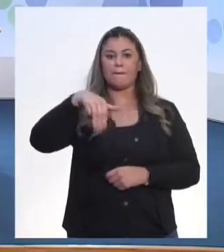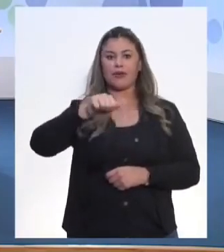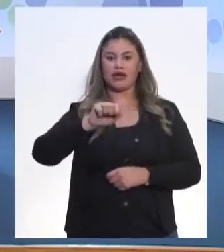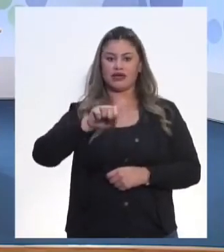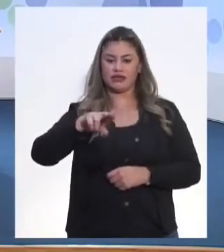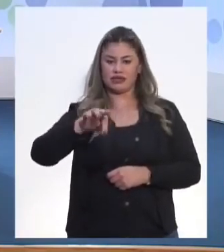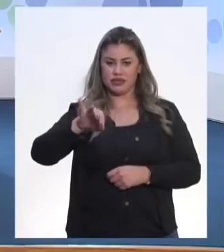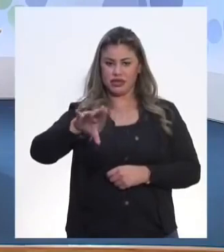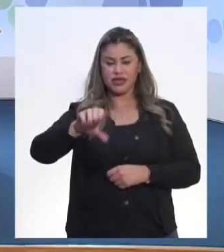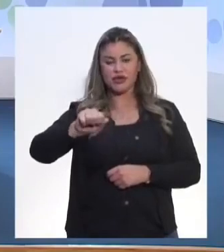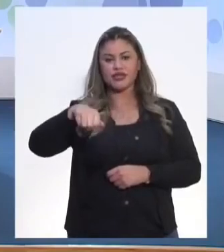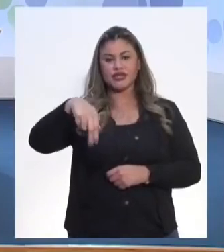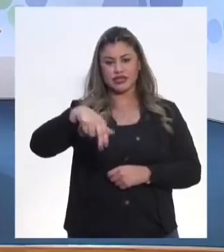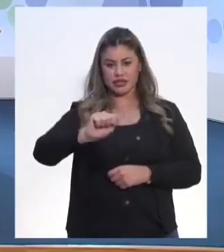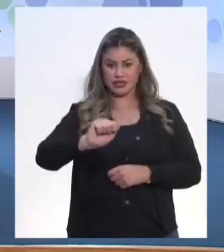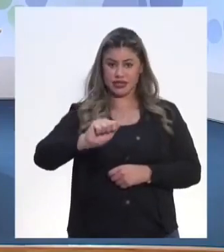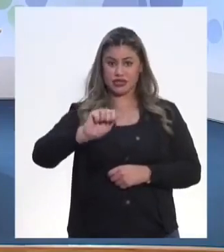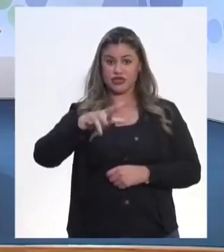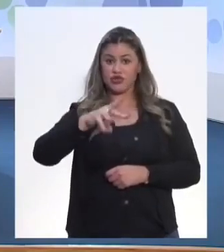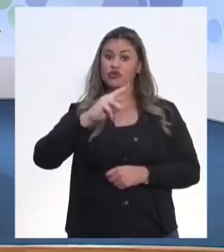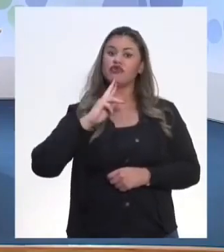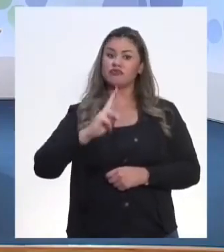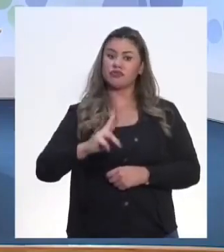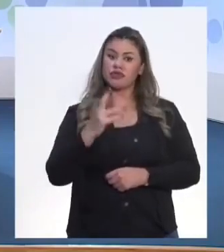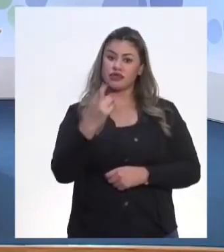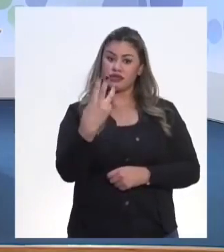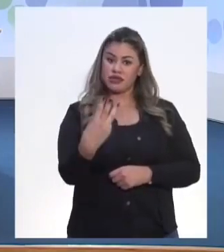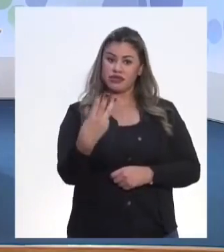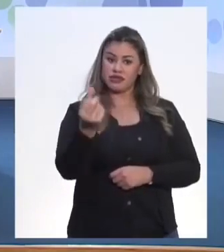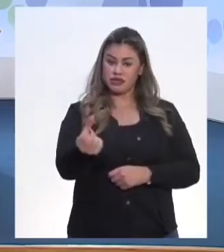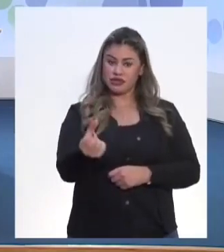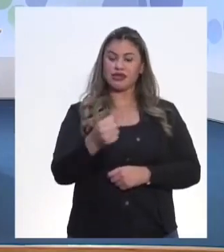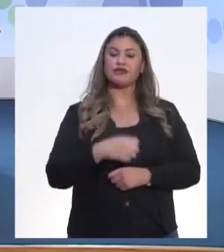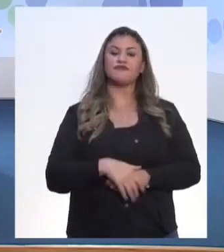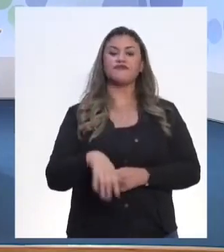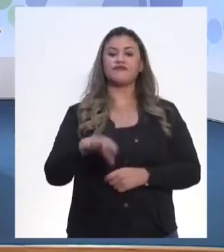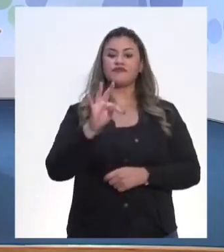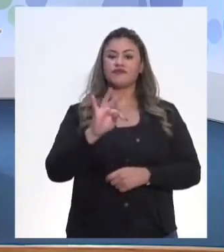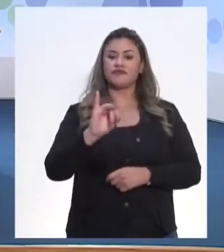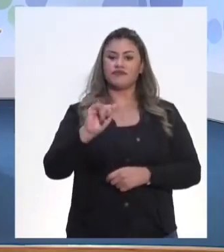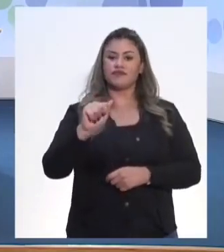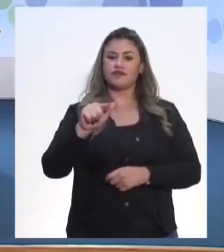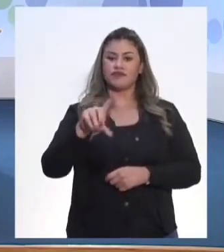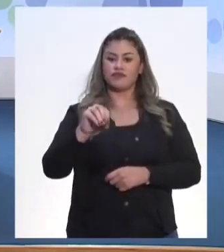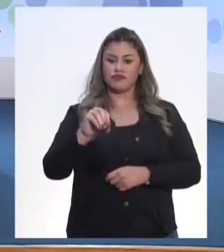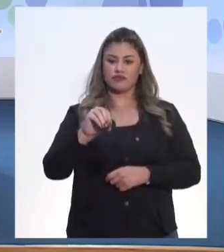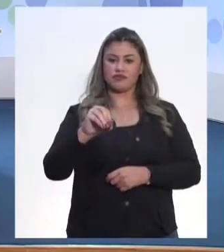36. Nós temos também o Tiago, ele colocou